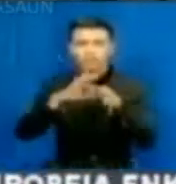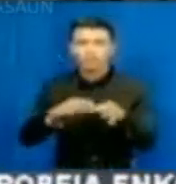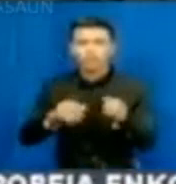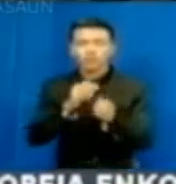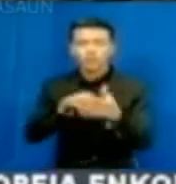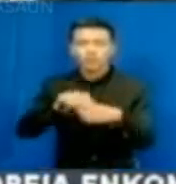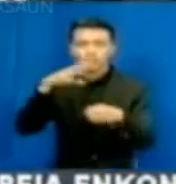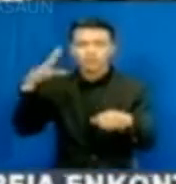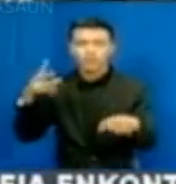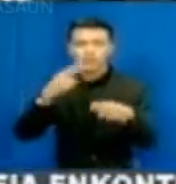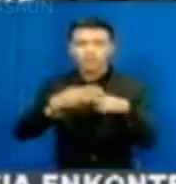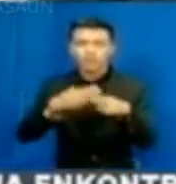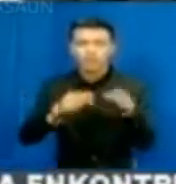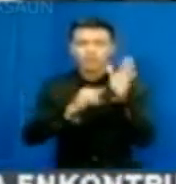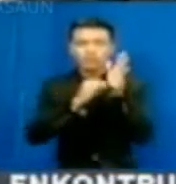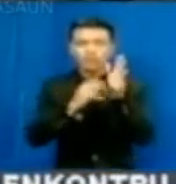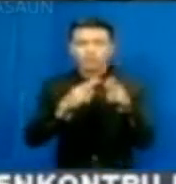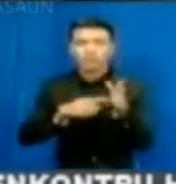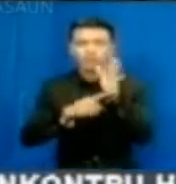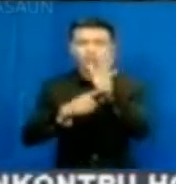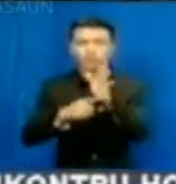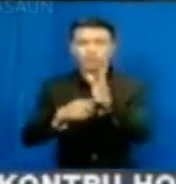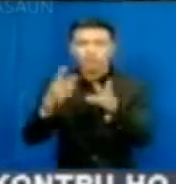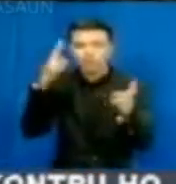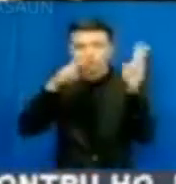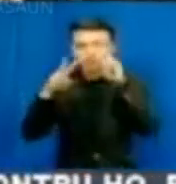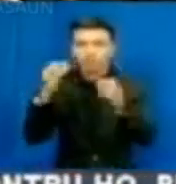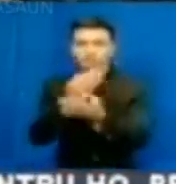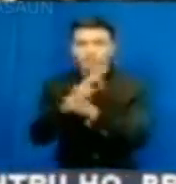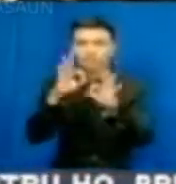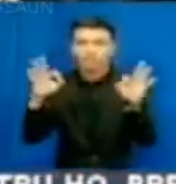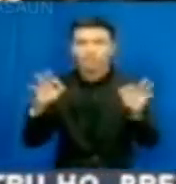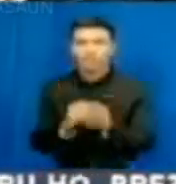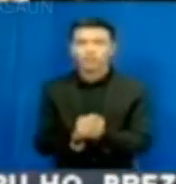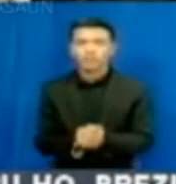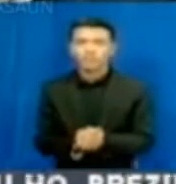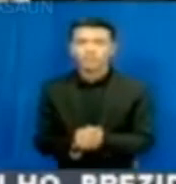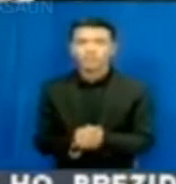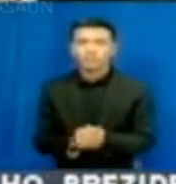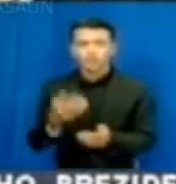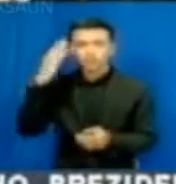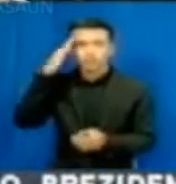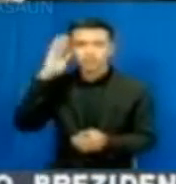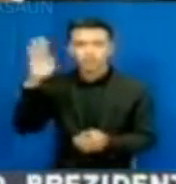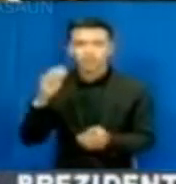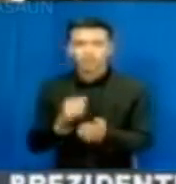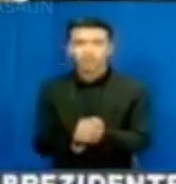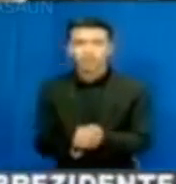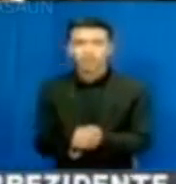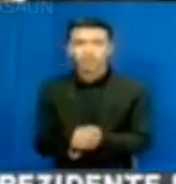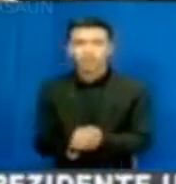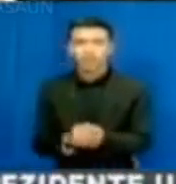ona, mebe narang sai iha resultado avaliação teste final. Desconfia que ataque irregular nare barak nebe Macmosu,